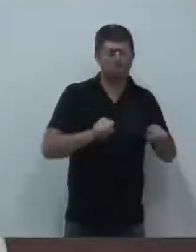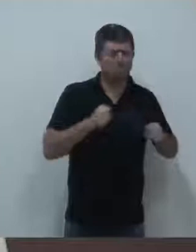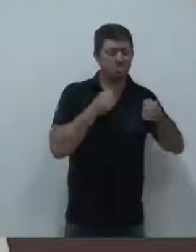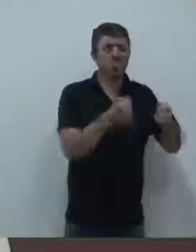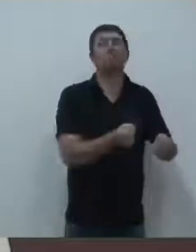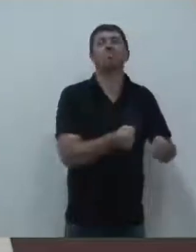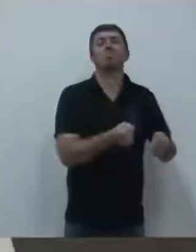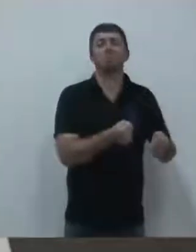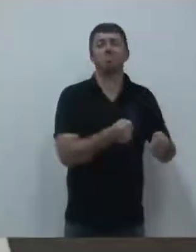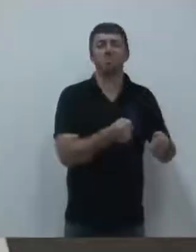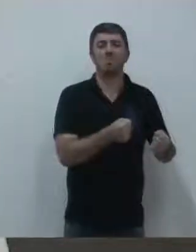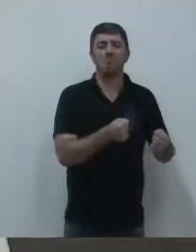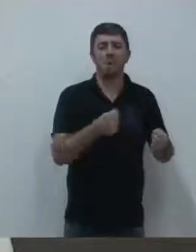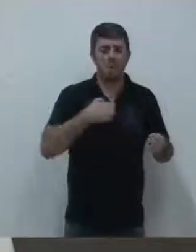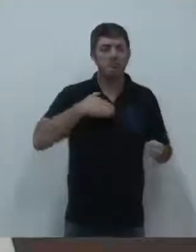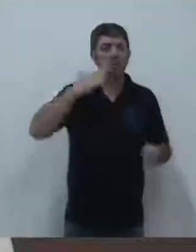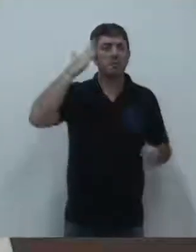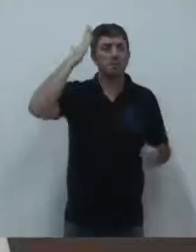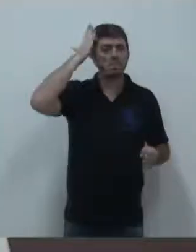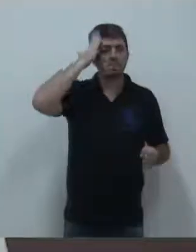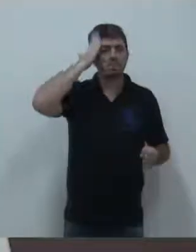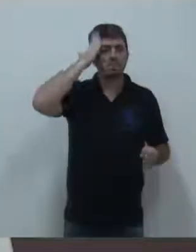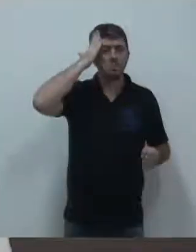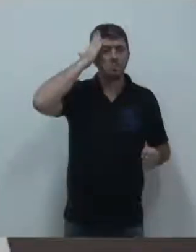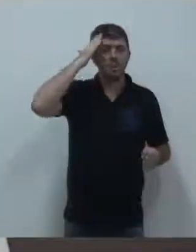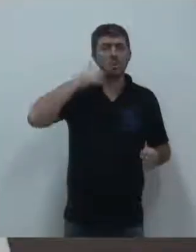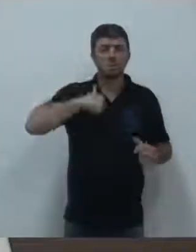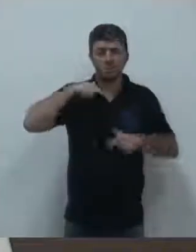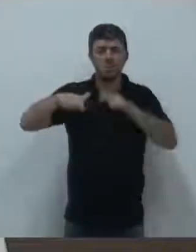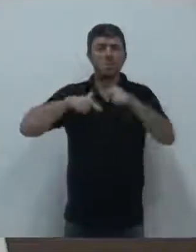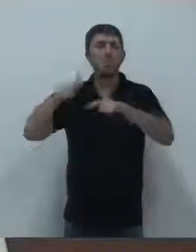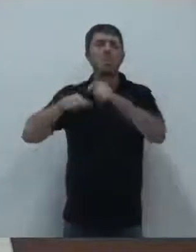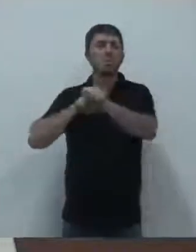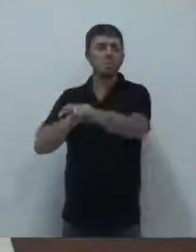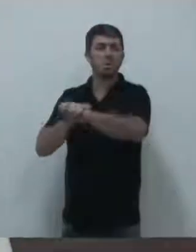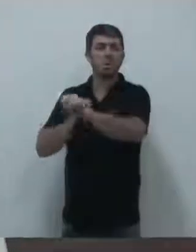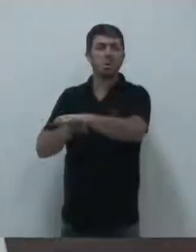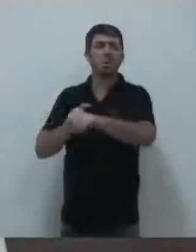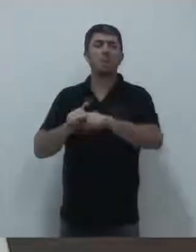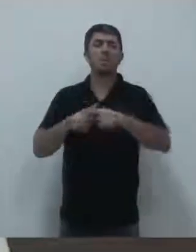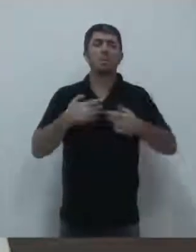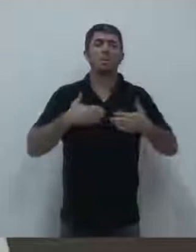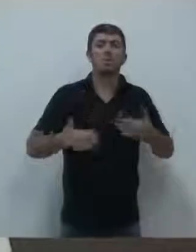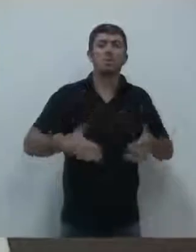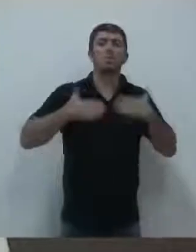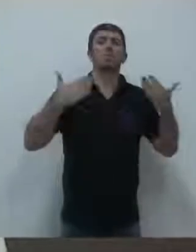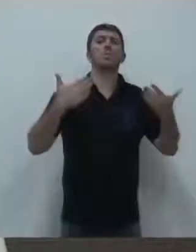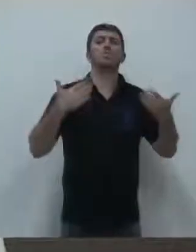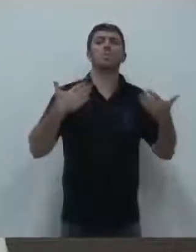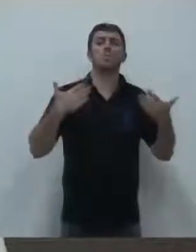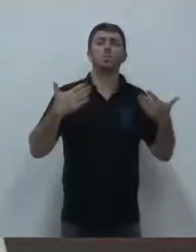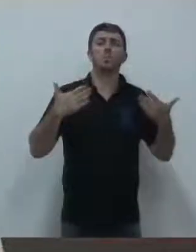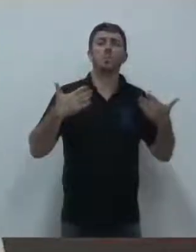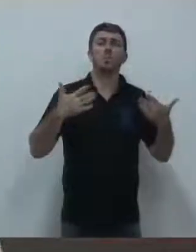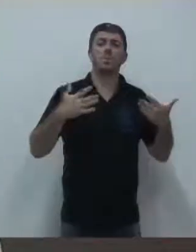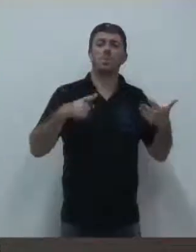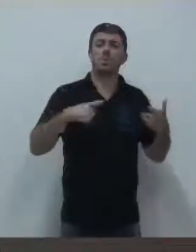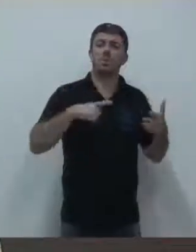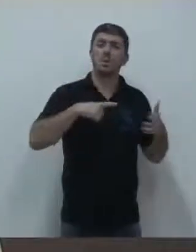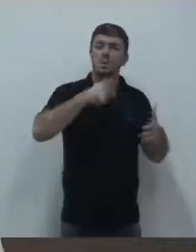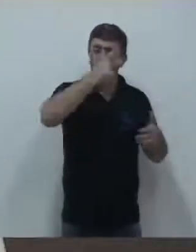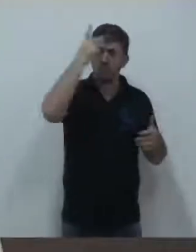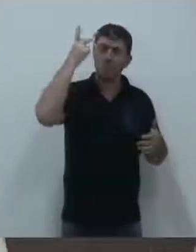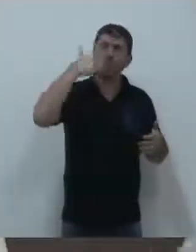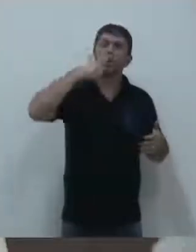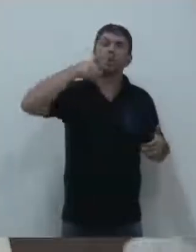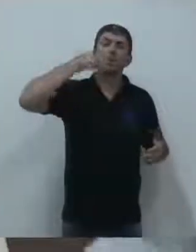me assusta quando, e aqui não tem nenhum preconceito não, é uma questão real, me assusta quando eu vejo pessoas que não têm experiência dentro